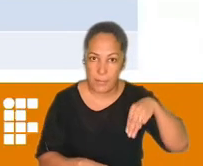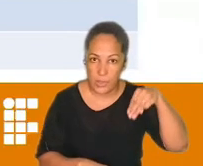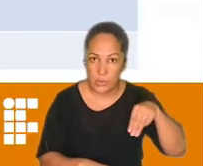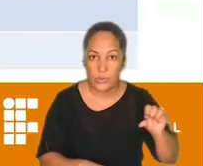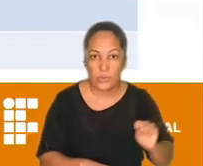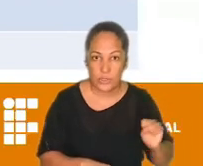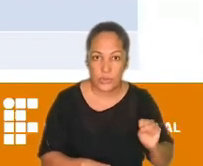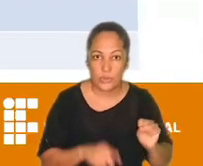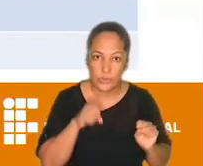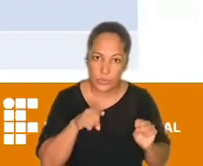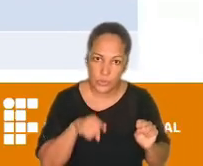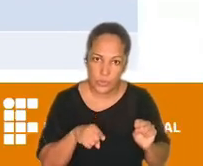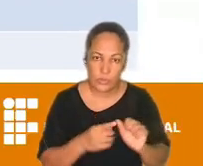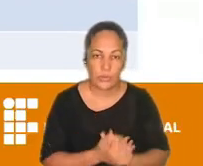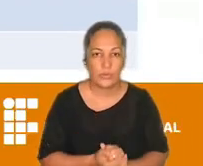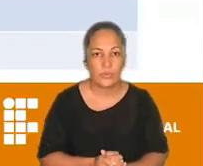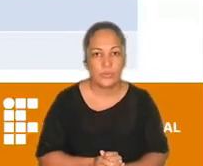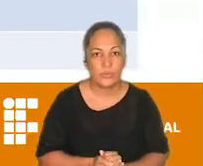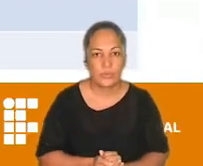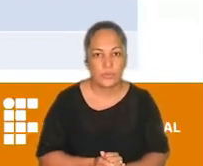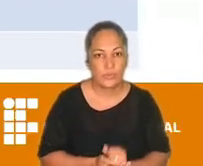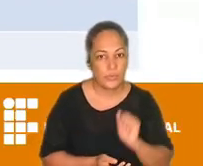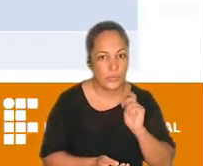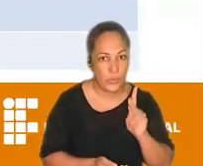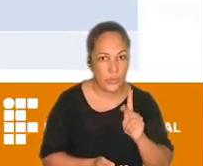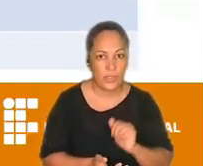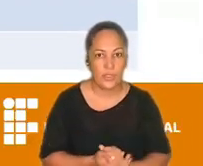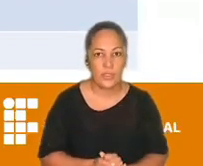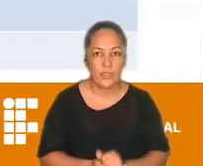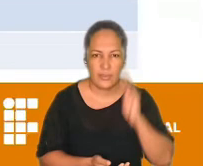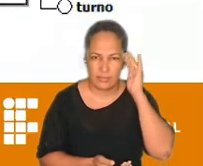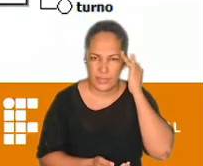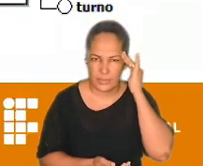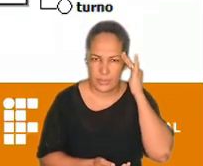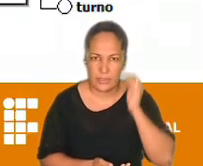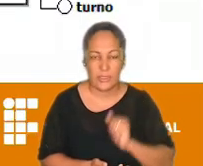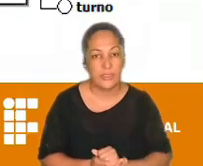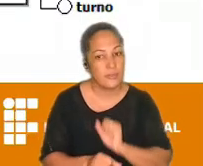pontos. Top, galera? Tá dando para pegar? Espero que sim.